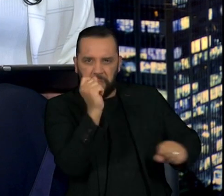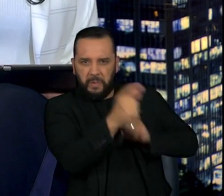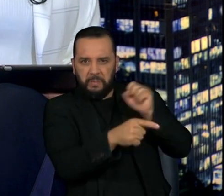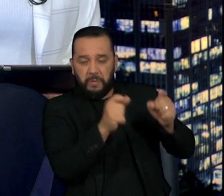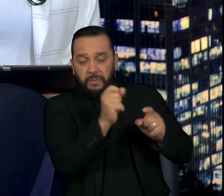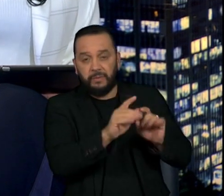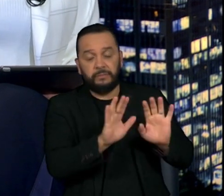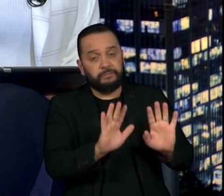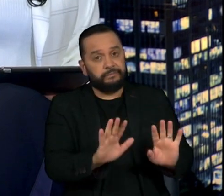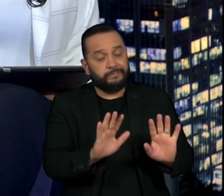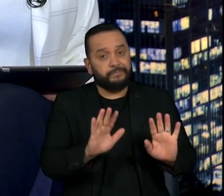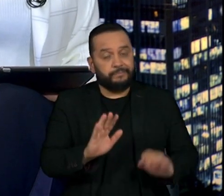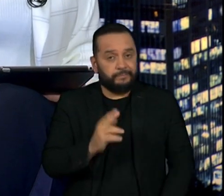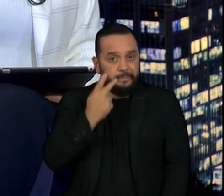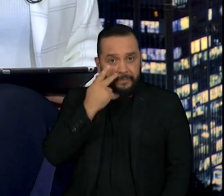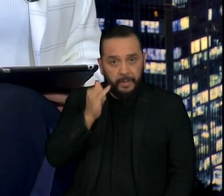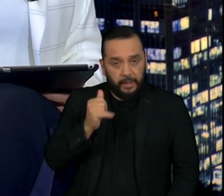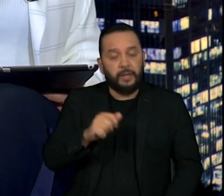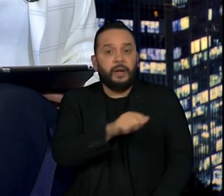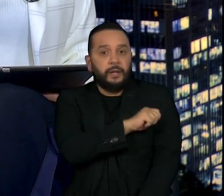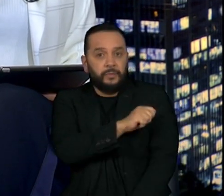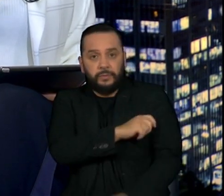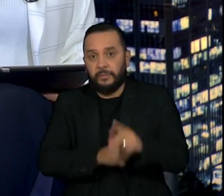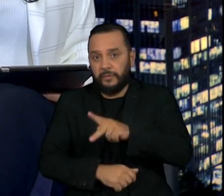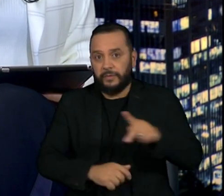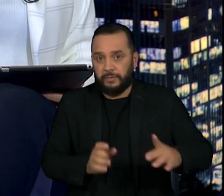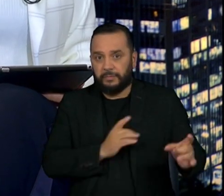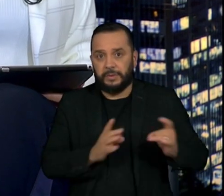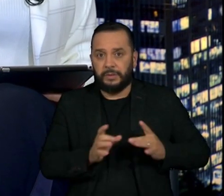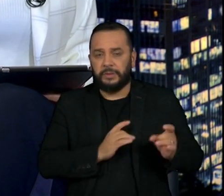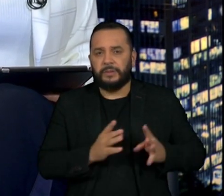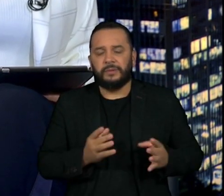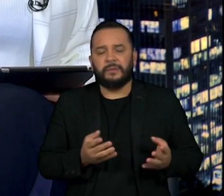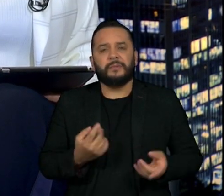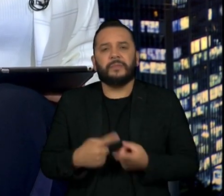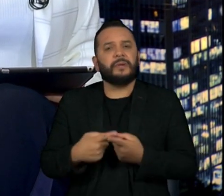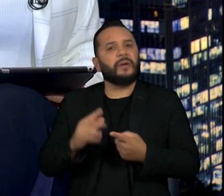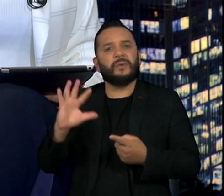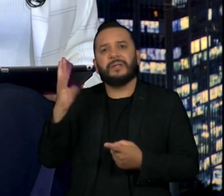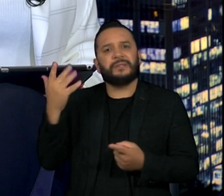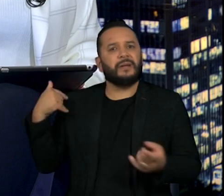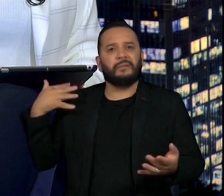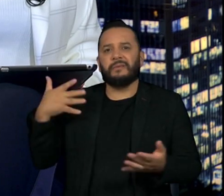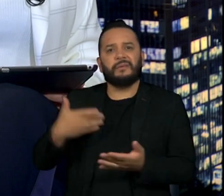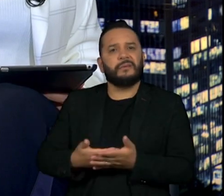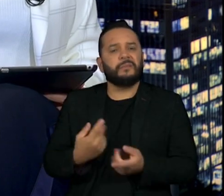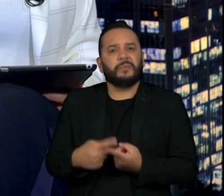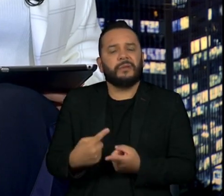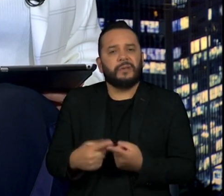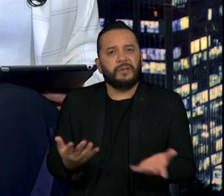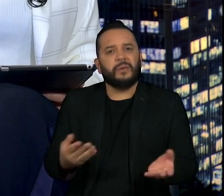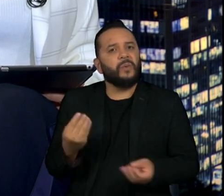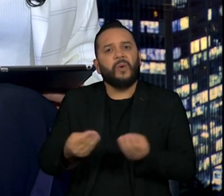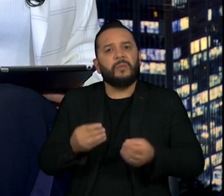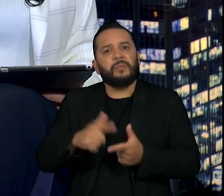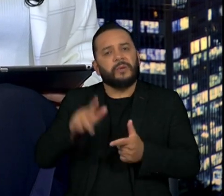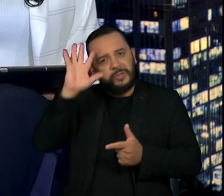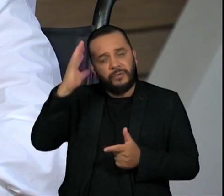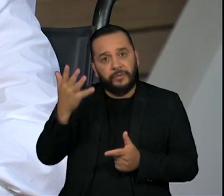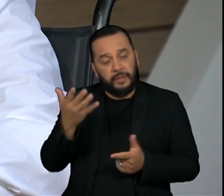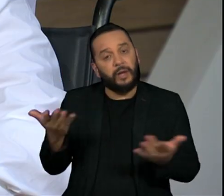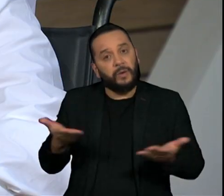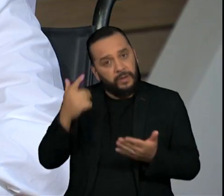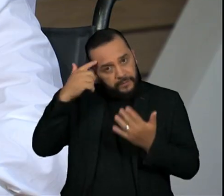pais, alunos, professores. Como chegamos a essa situação e como sair dela? Para nos ajudar nesta reflexão, recebemos a